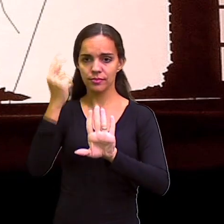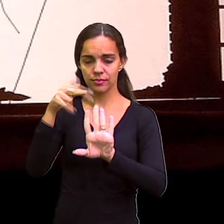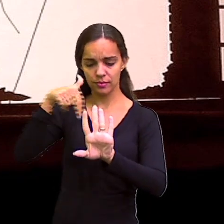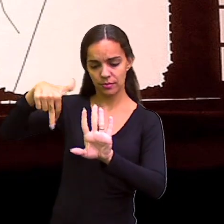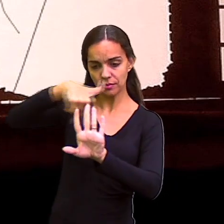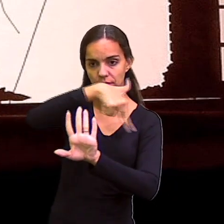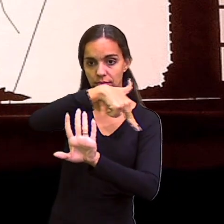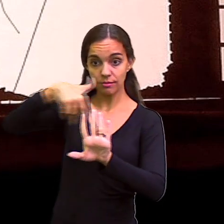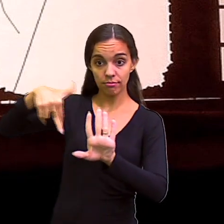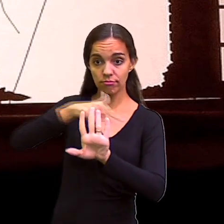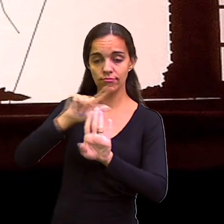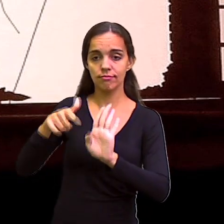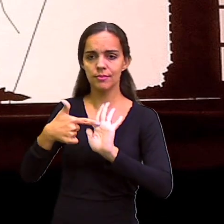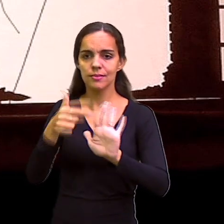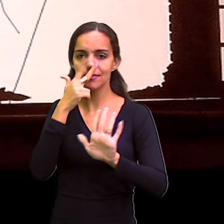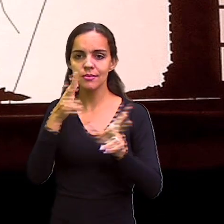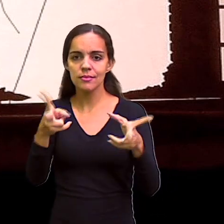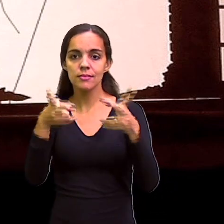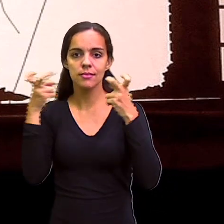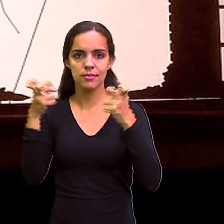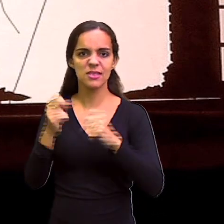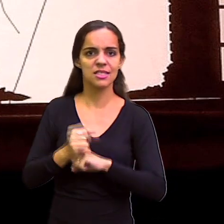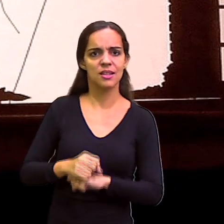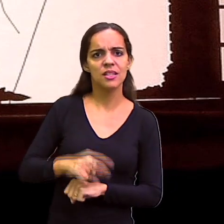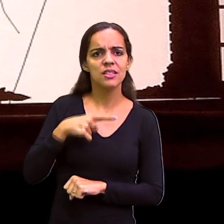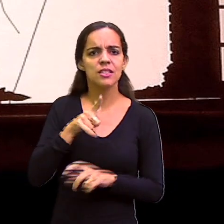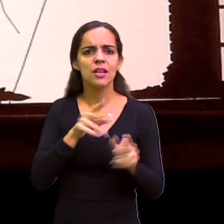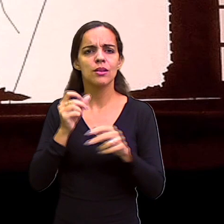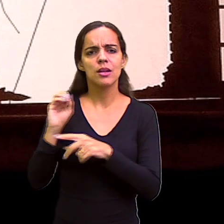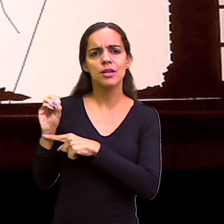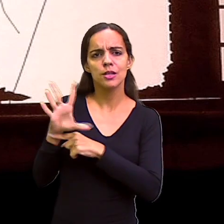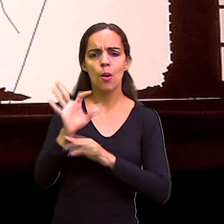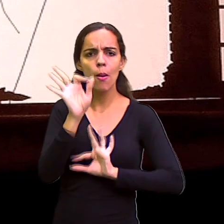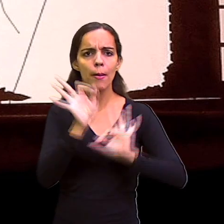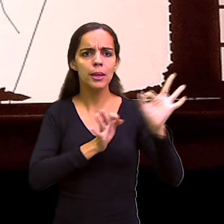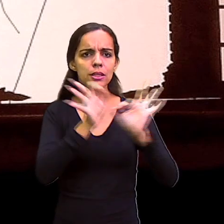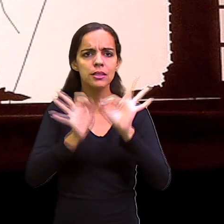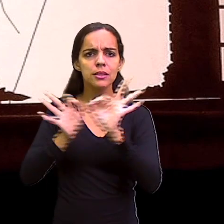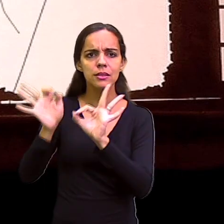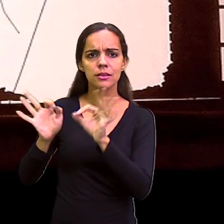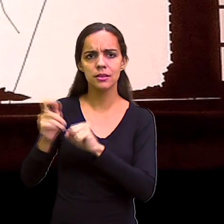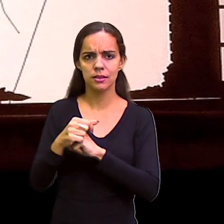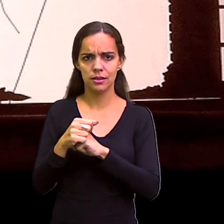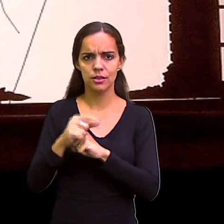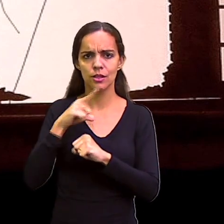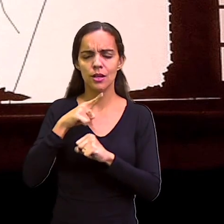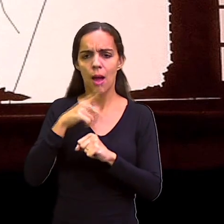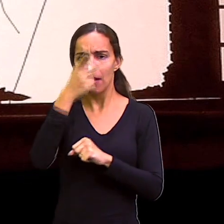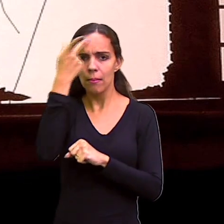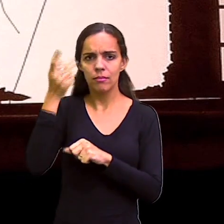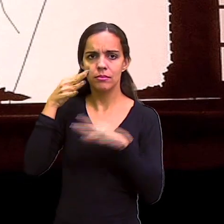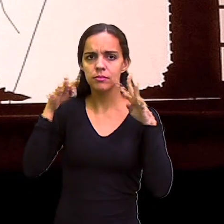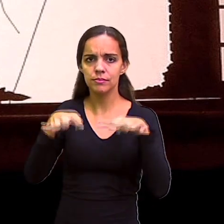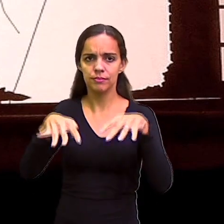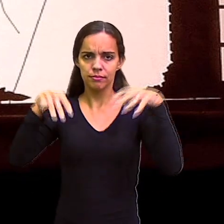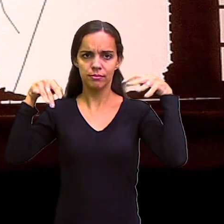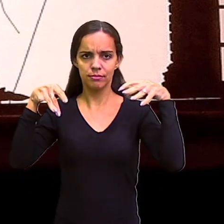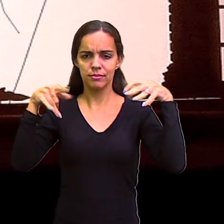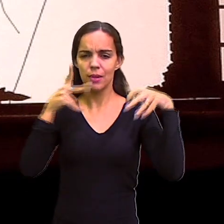ao vivo ou recortados em papéis, são projetados, remetendo o espectador a um mundo